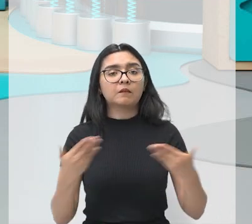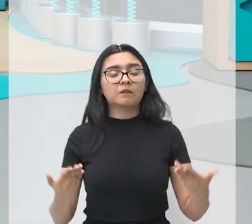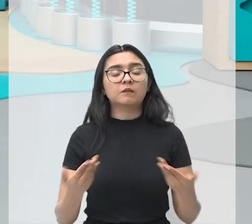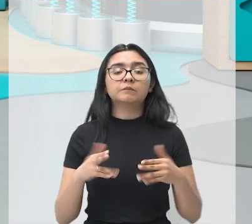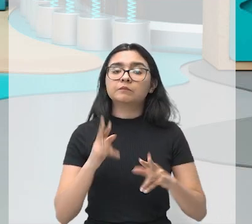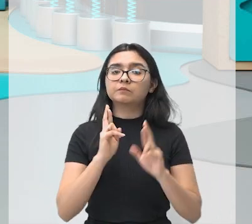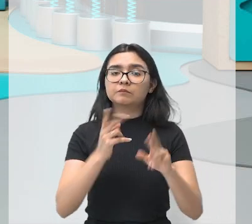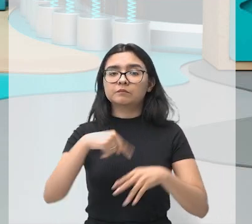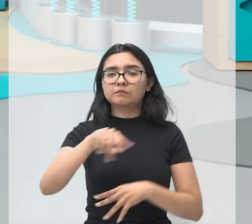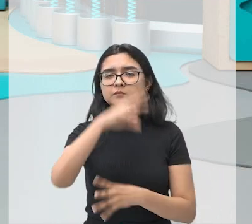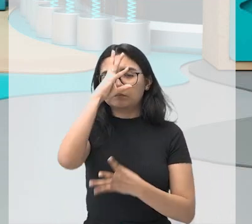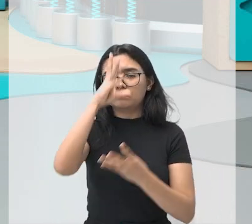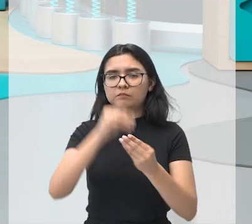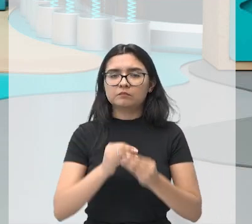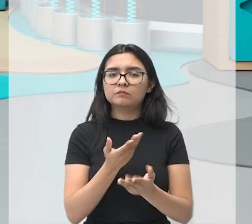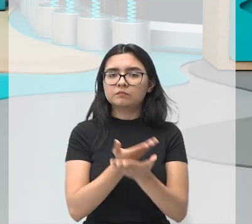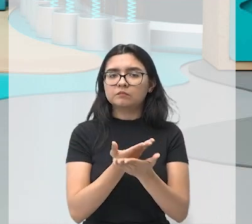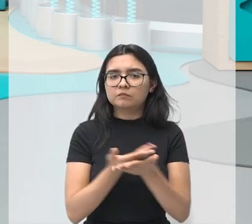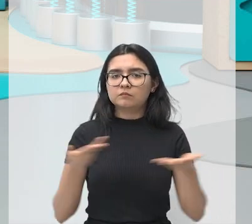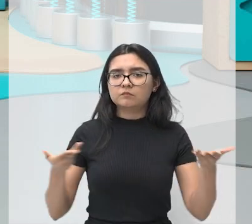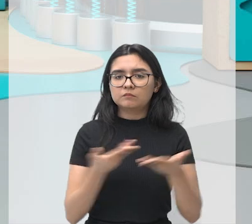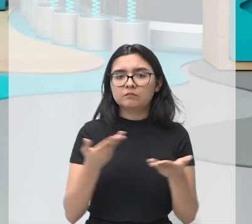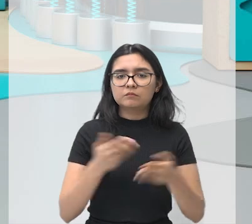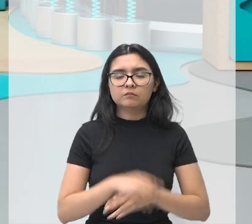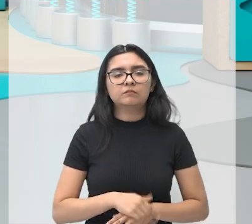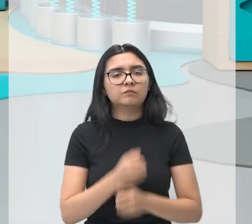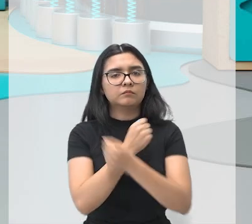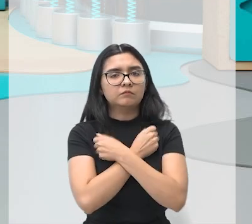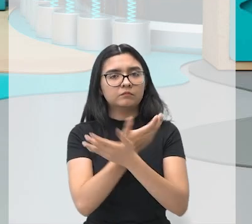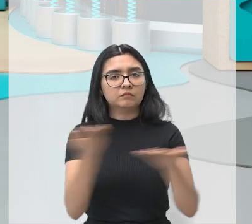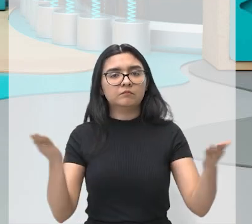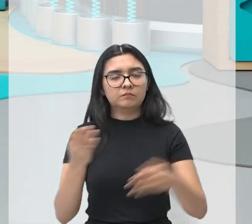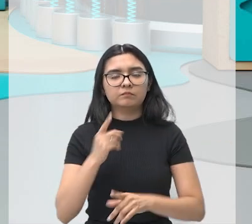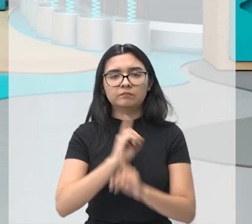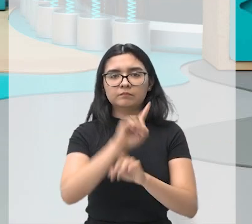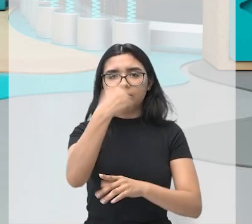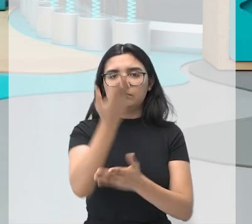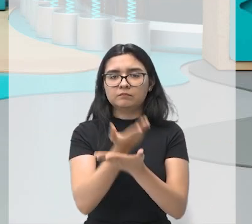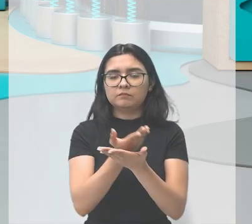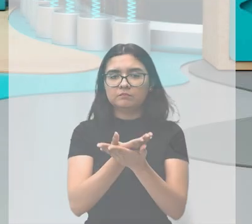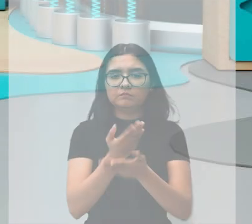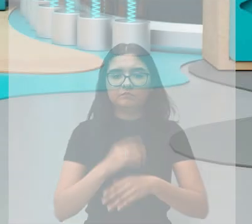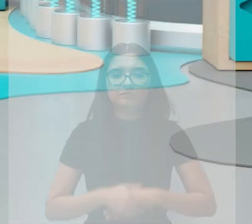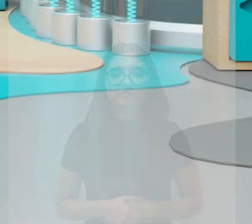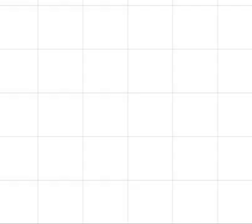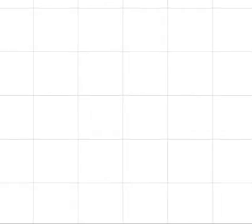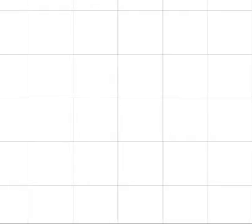espero que vocês tenham gostado do conteúdo dessa aula. Deixo a todos um forte abraço e até a próxima.